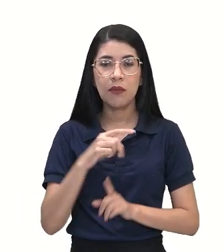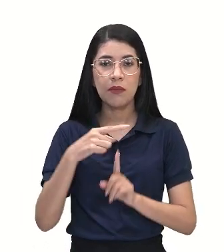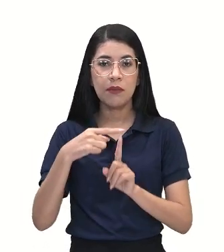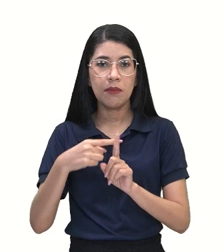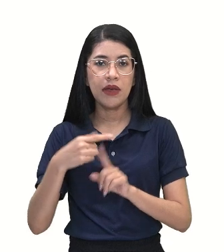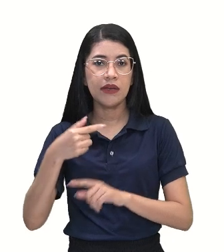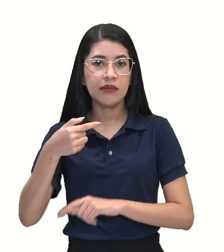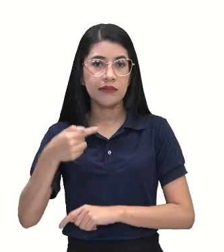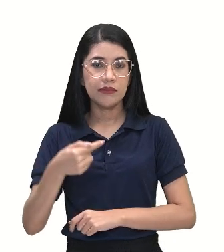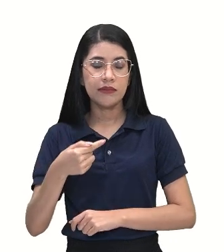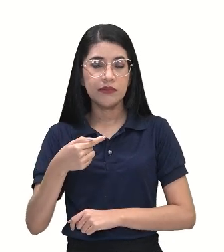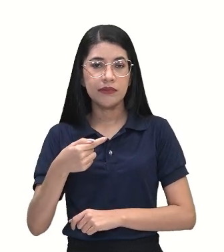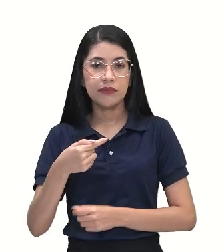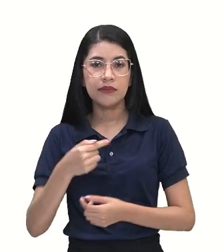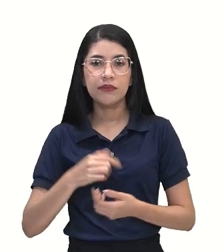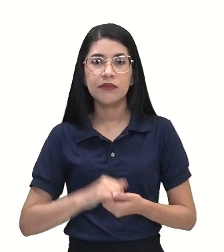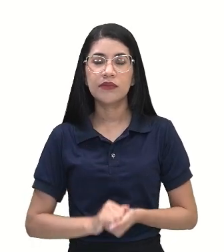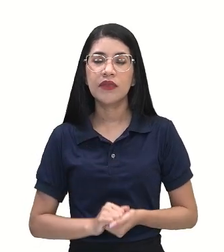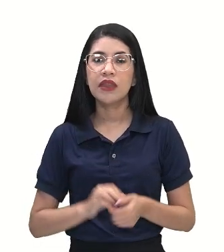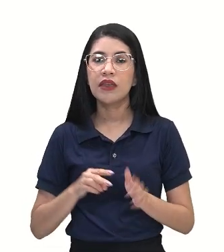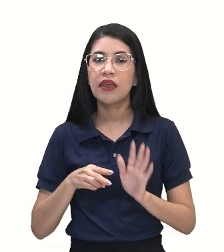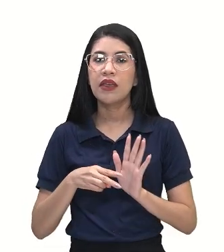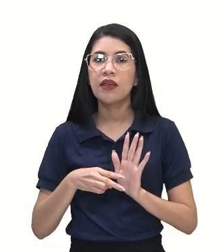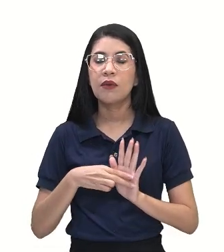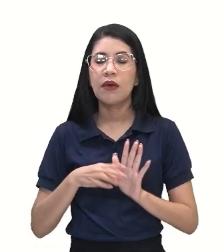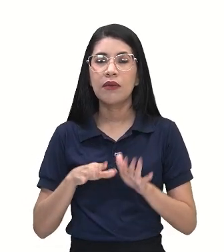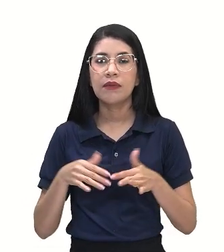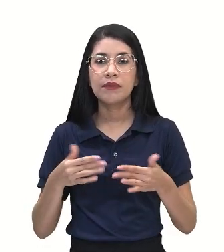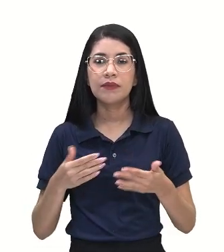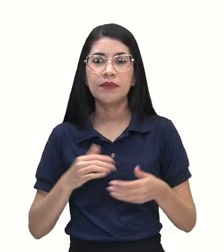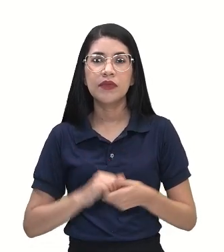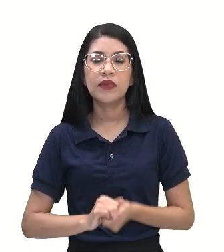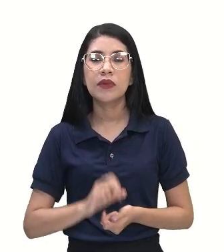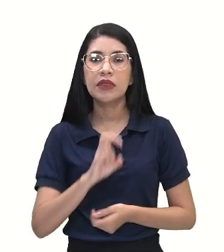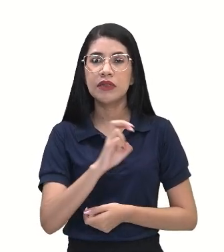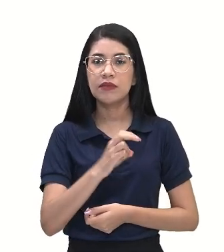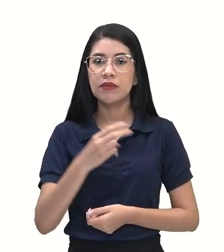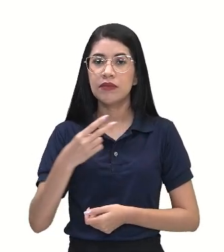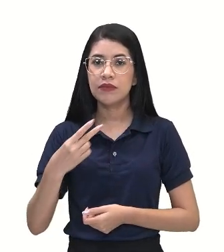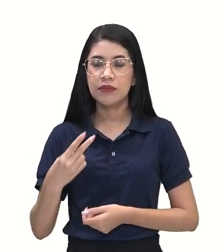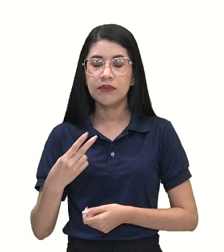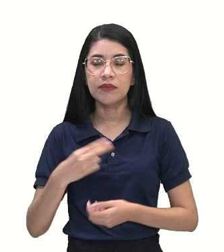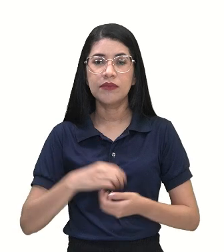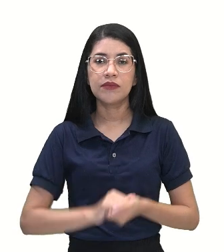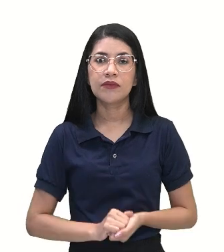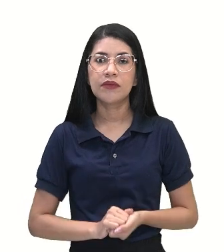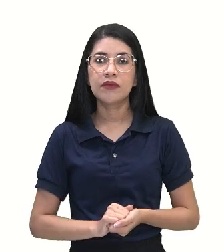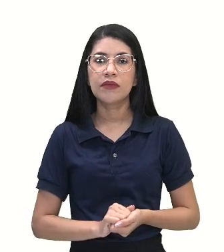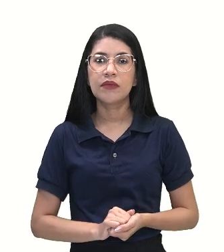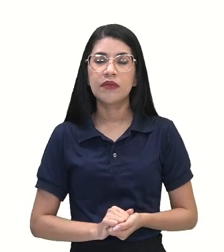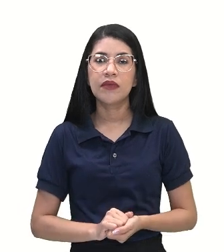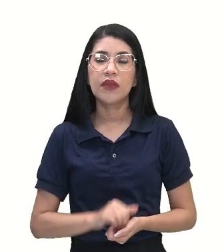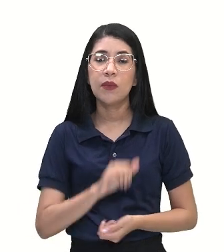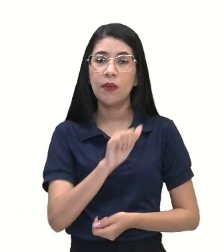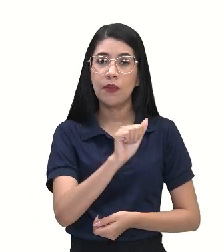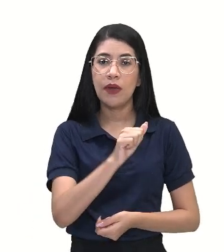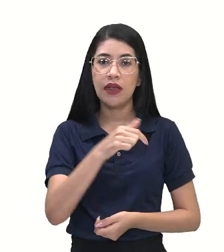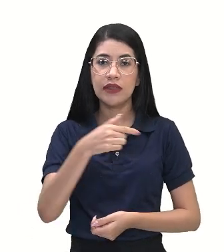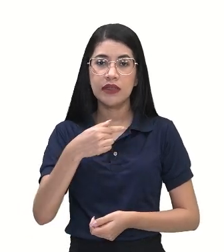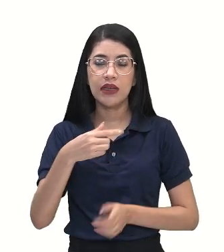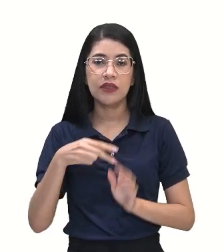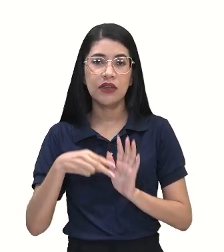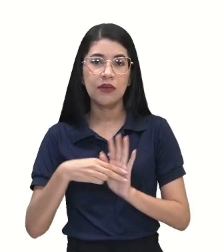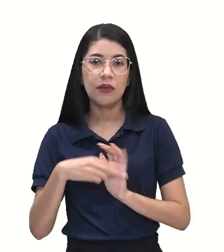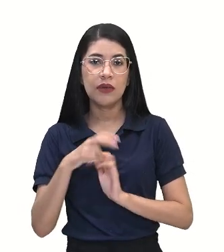razão, que é 7. Então aqui vai dar 12, que vai 1, 52. Então o A7, ó,